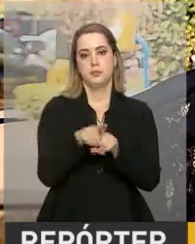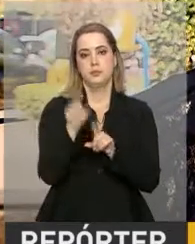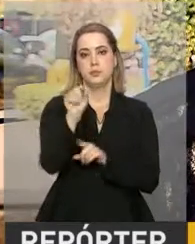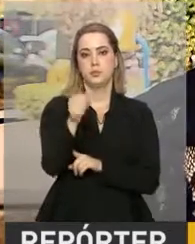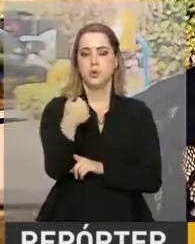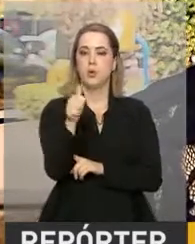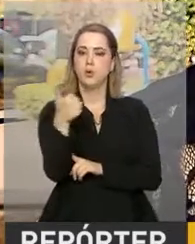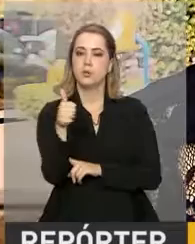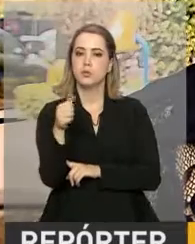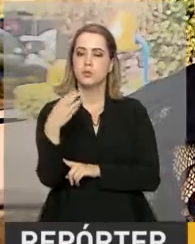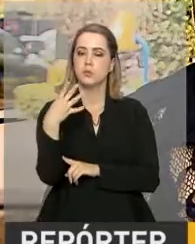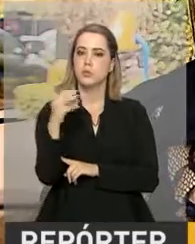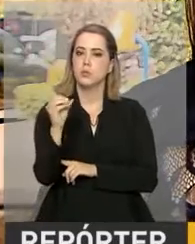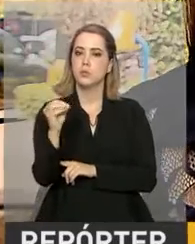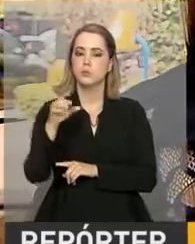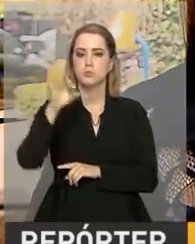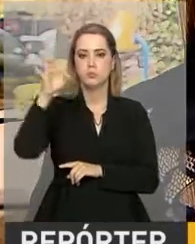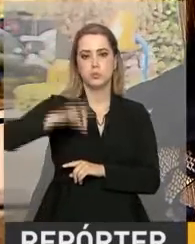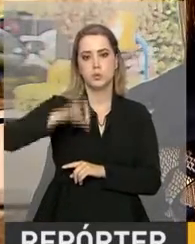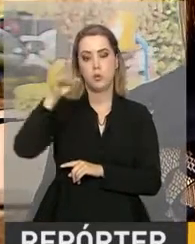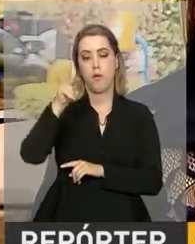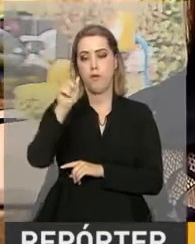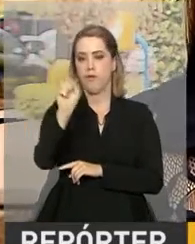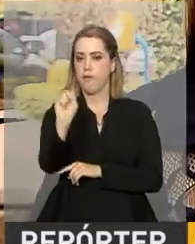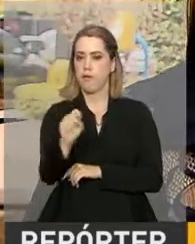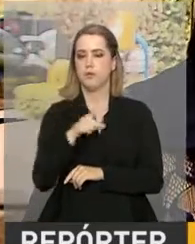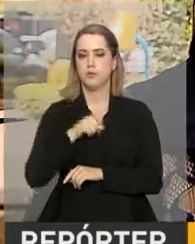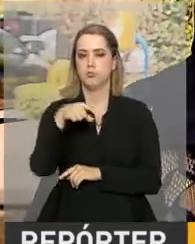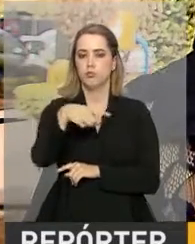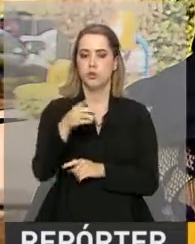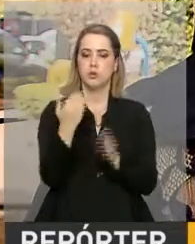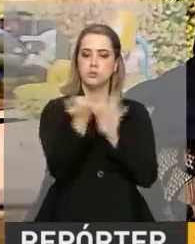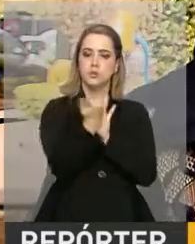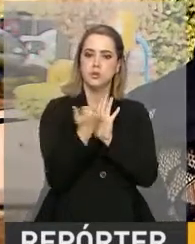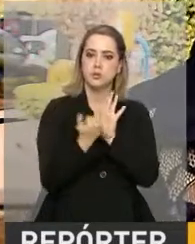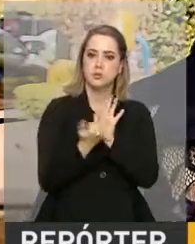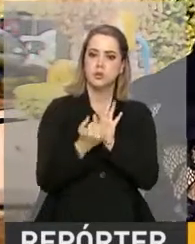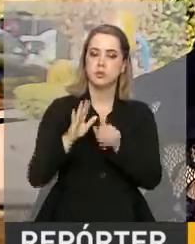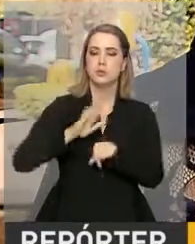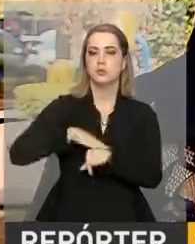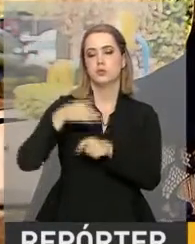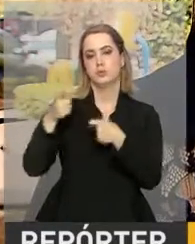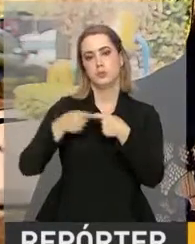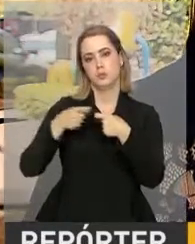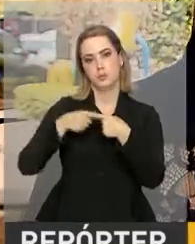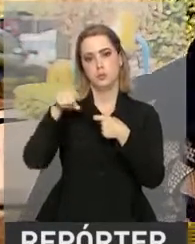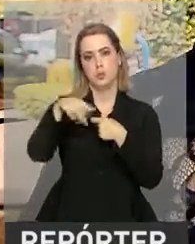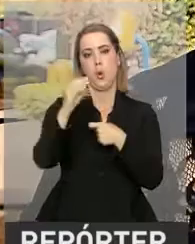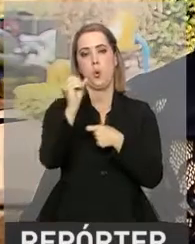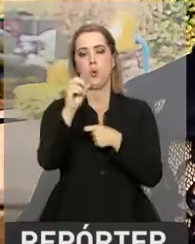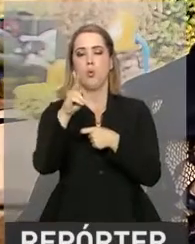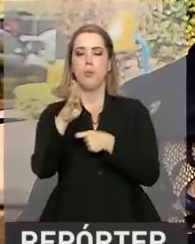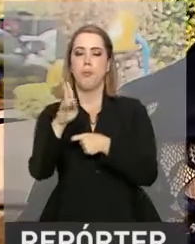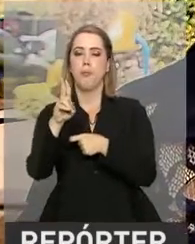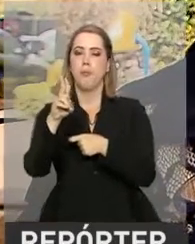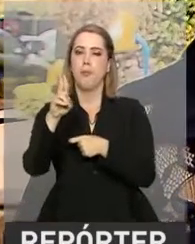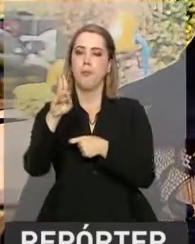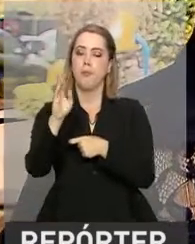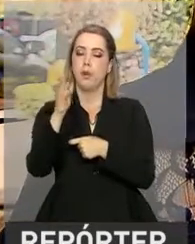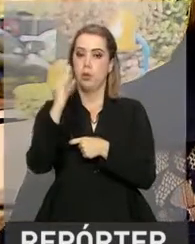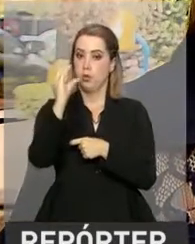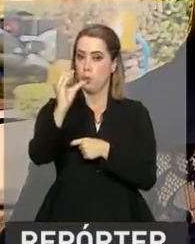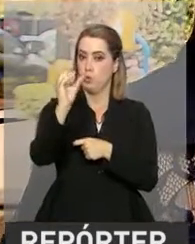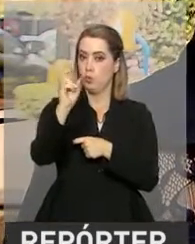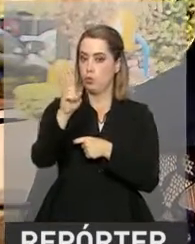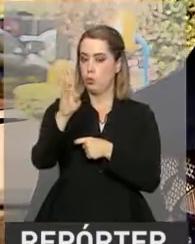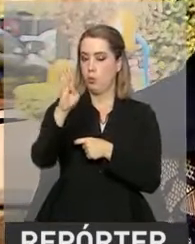11.400 das 18.200 vagas dos Mais Médicos hoje são ocupados por cubanos. O acordo prevê que os